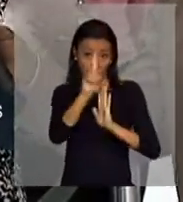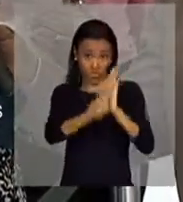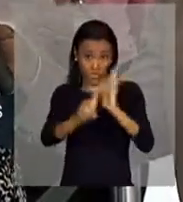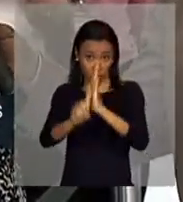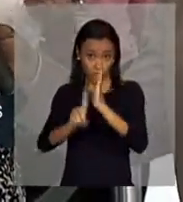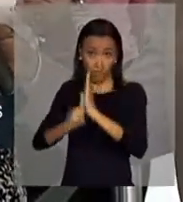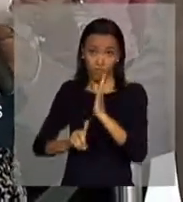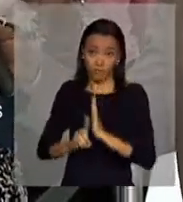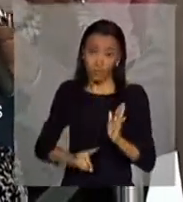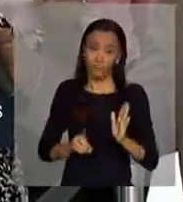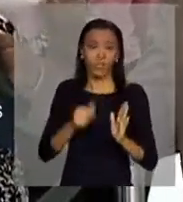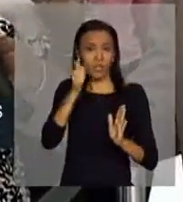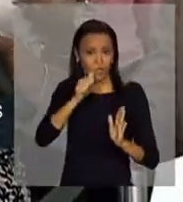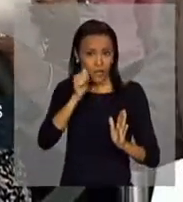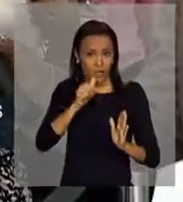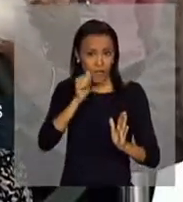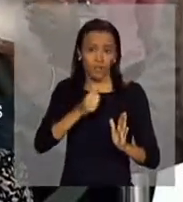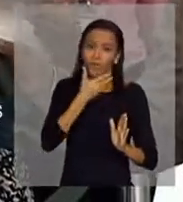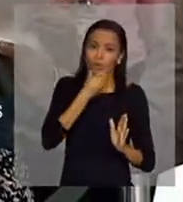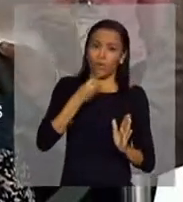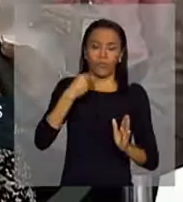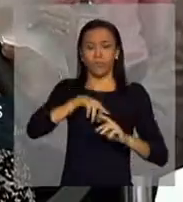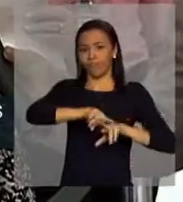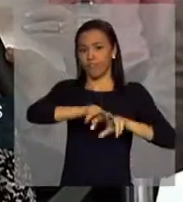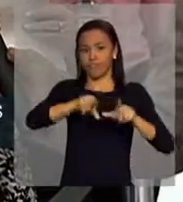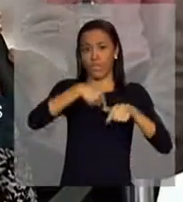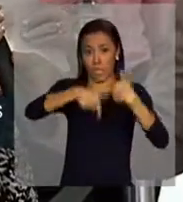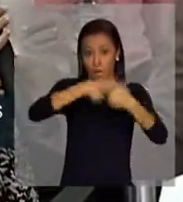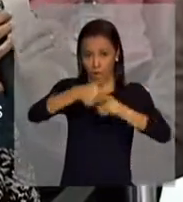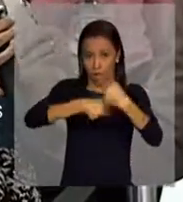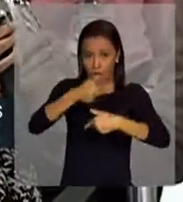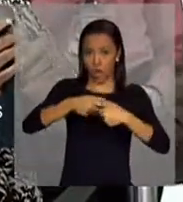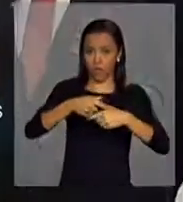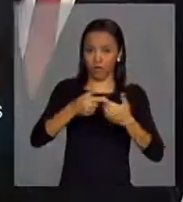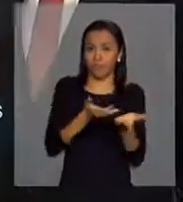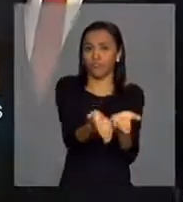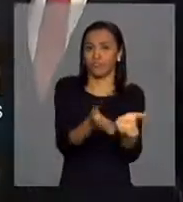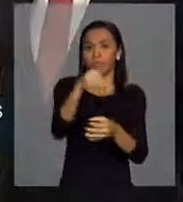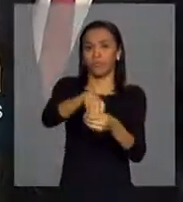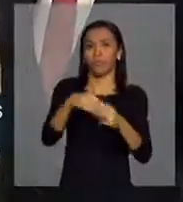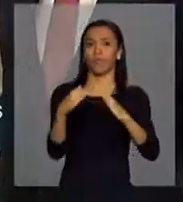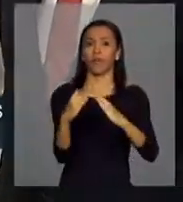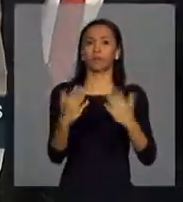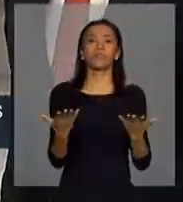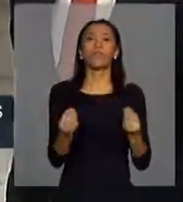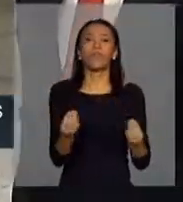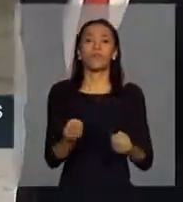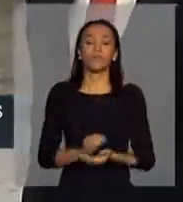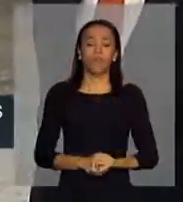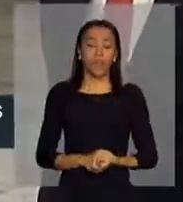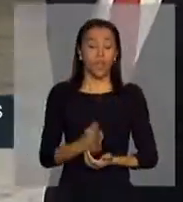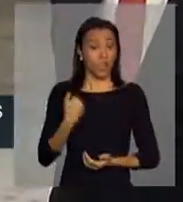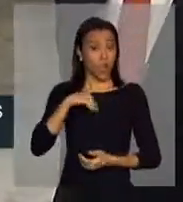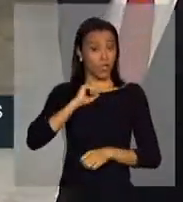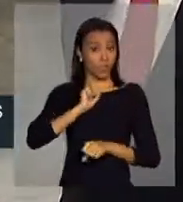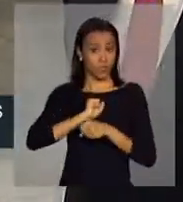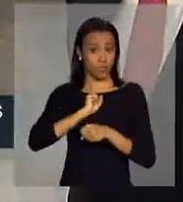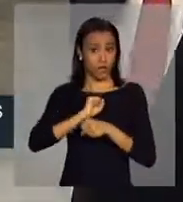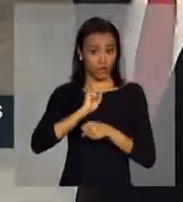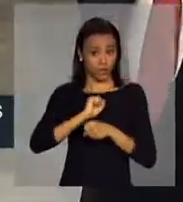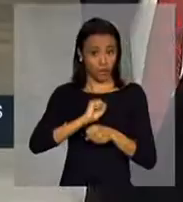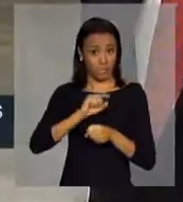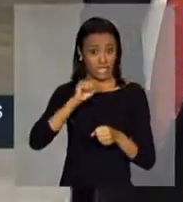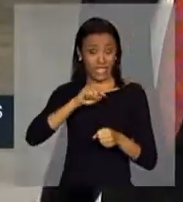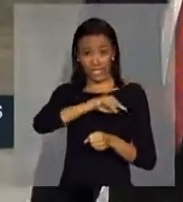caso dos domésticos, dos empregados domésticos? Nós dependemos agora do nível de formalização, né, do que nós